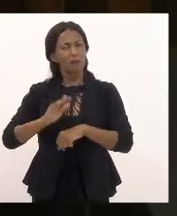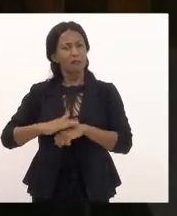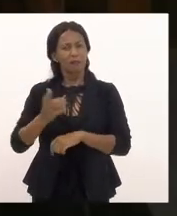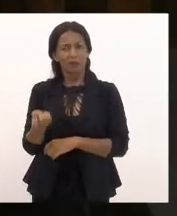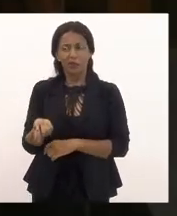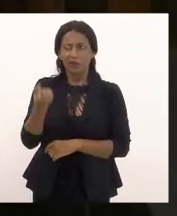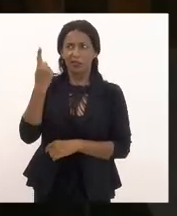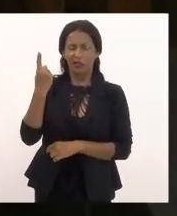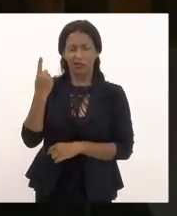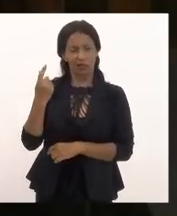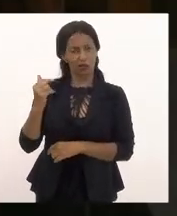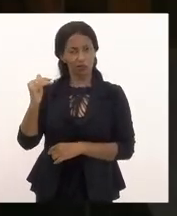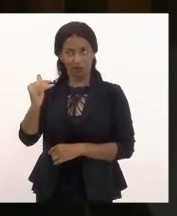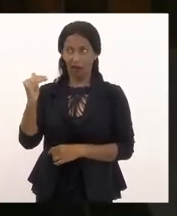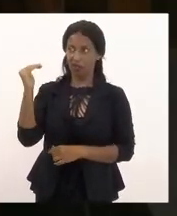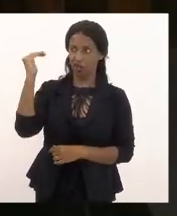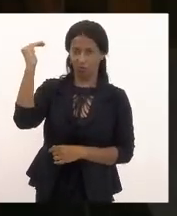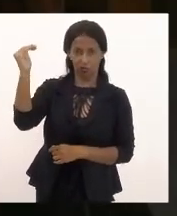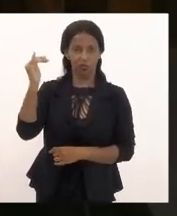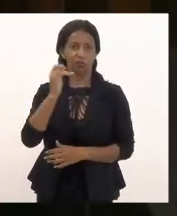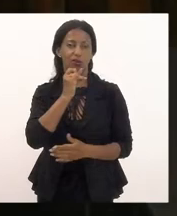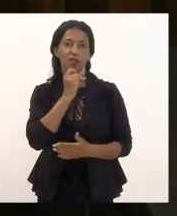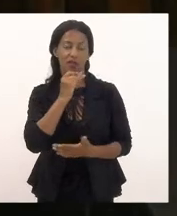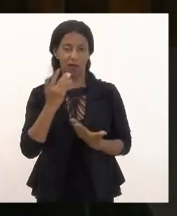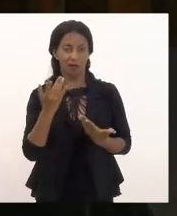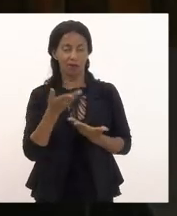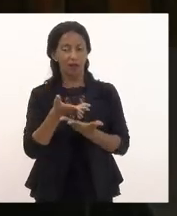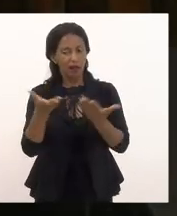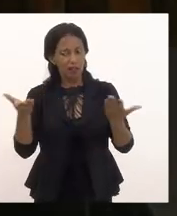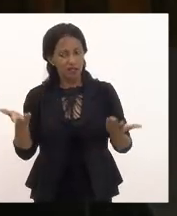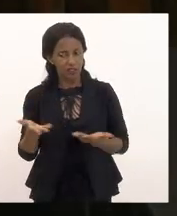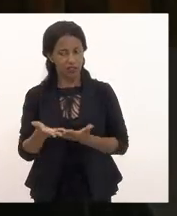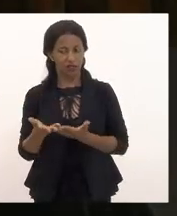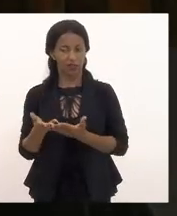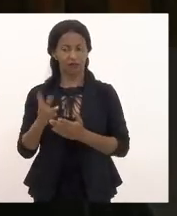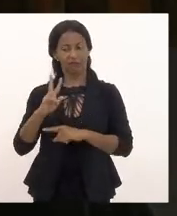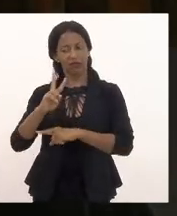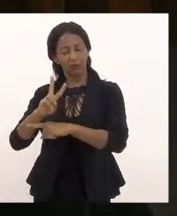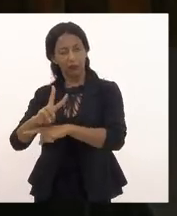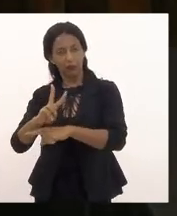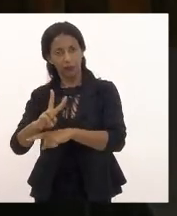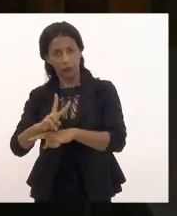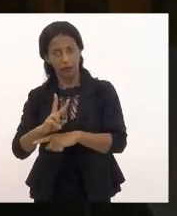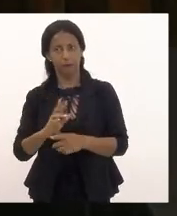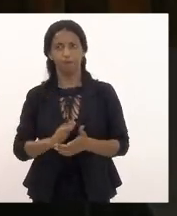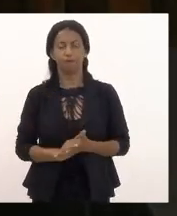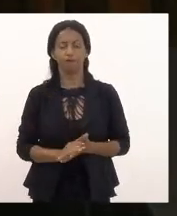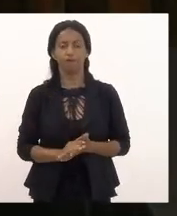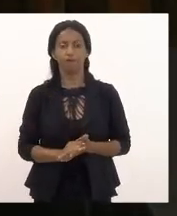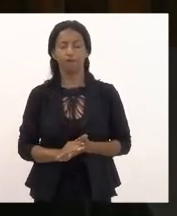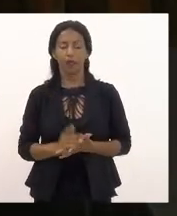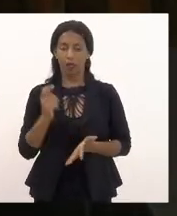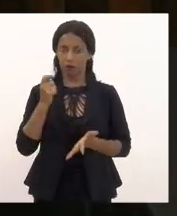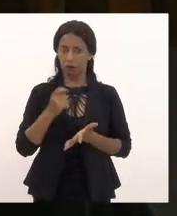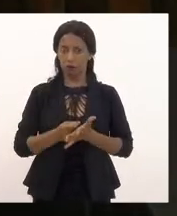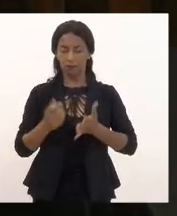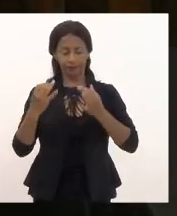de adultos, por exemplo, a gente aqui tem defendido e com muita